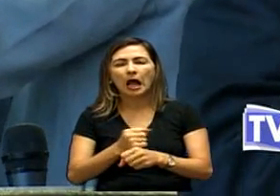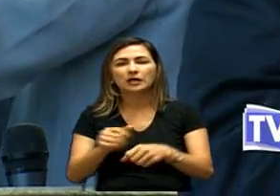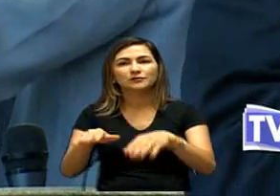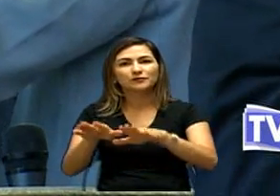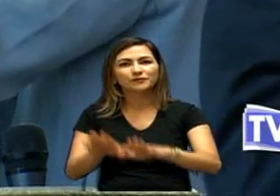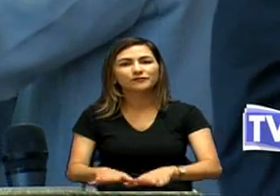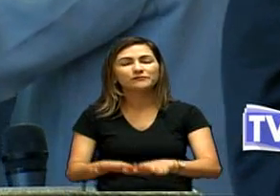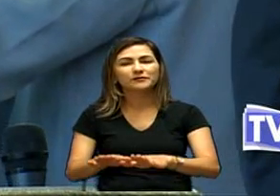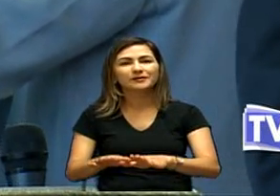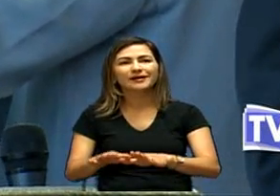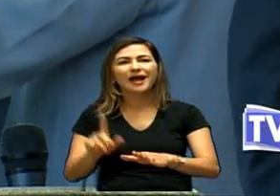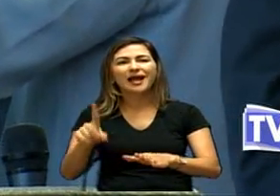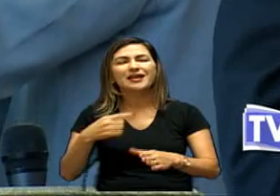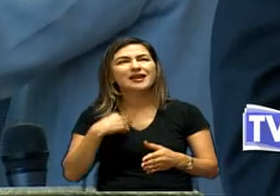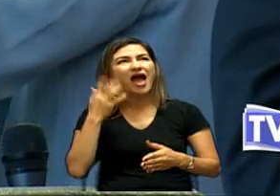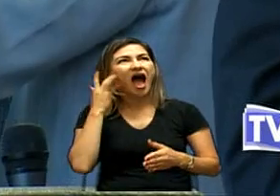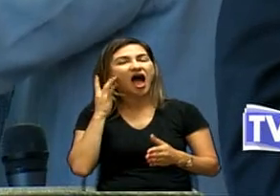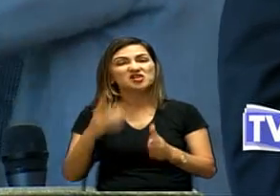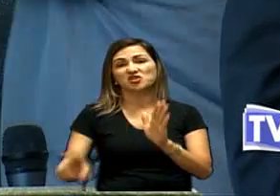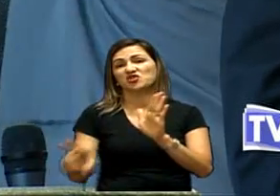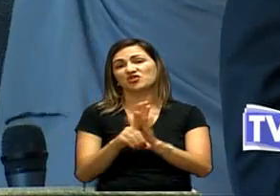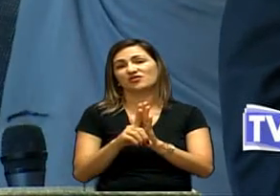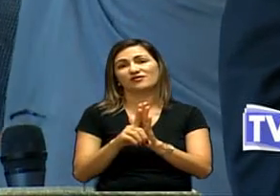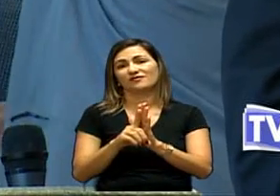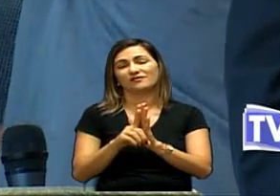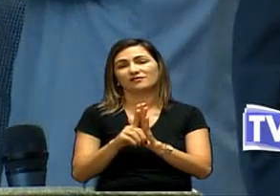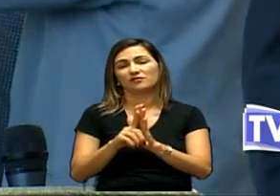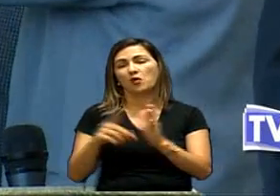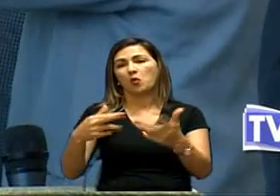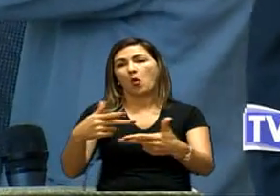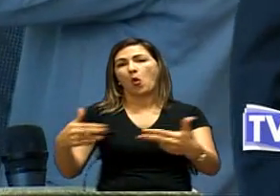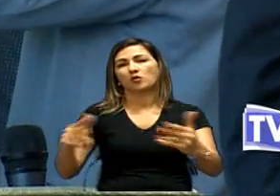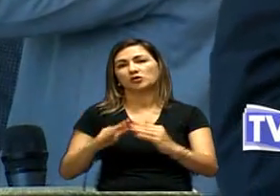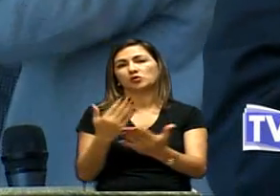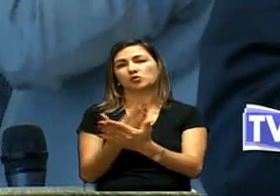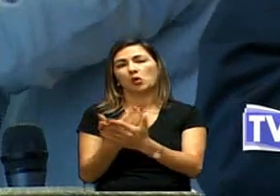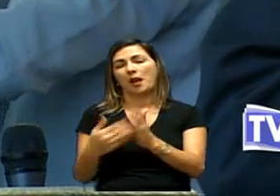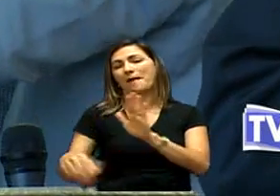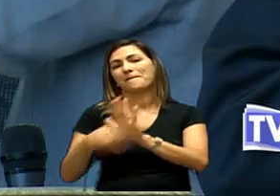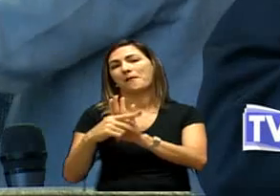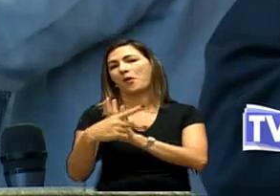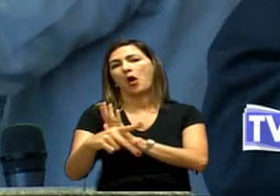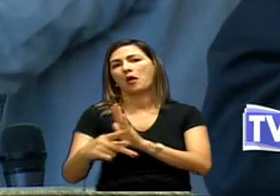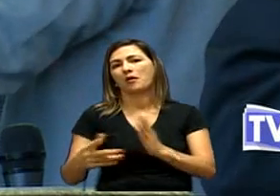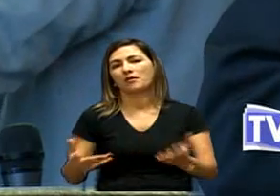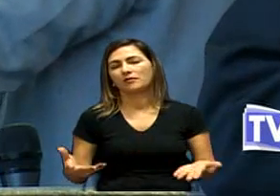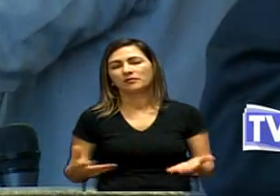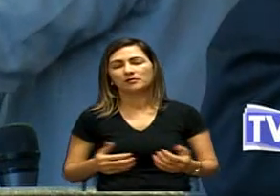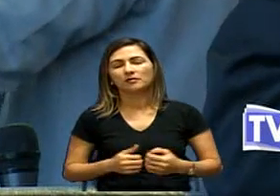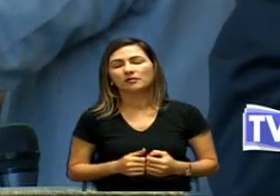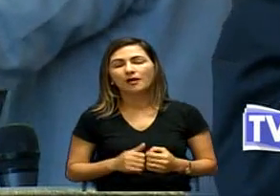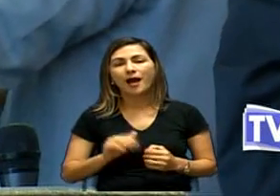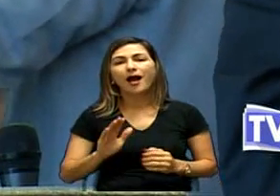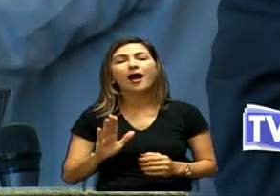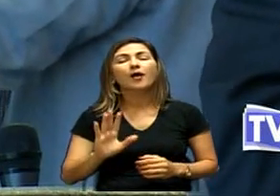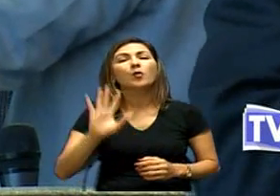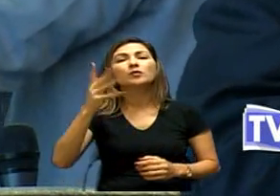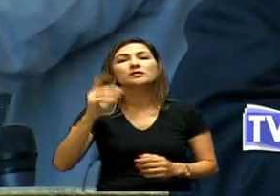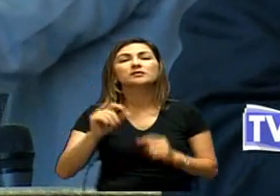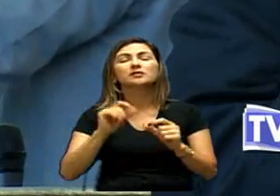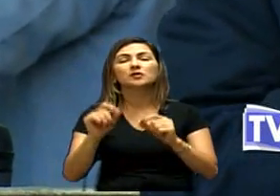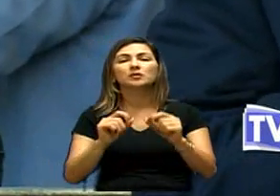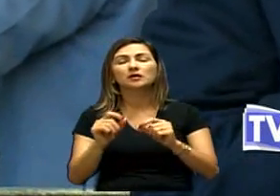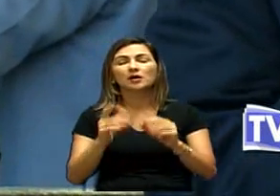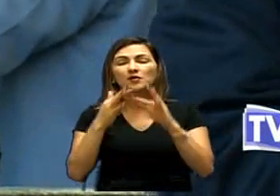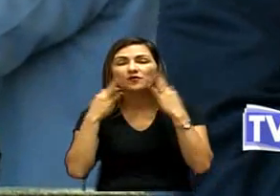daí levava... Eu tenho conhecimento de famílias que levou 10 anos o Estado ter que retirar a família de lá. A família não dava